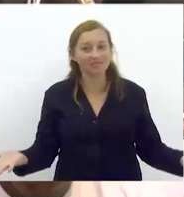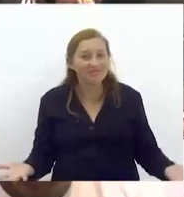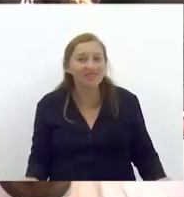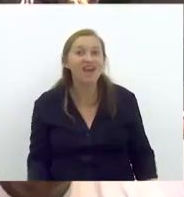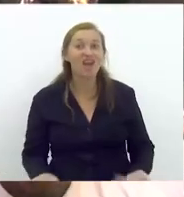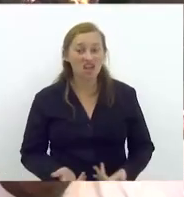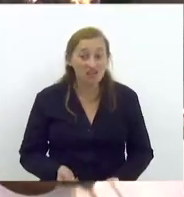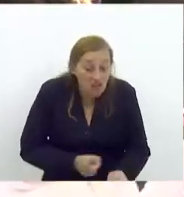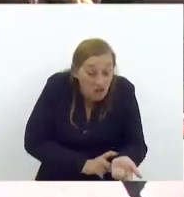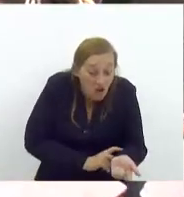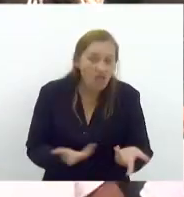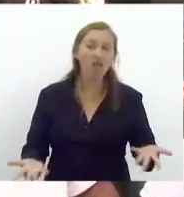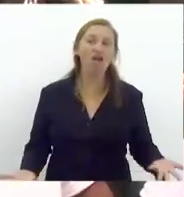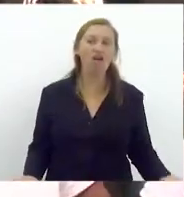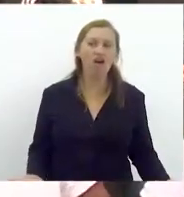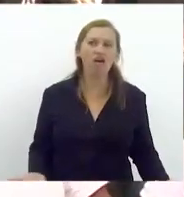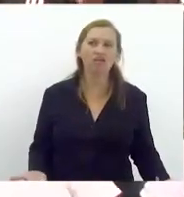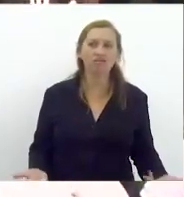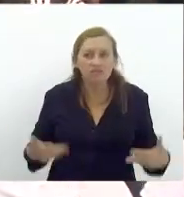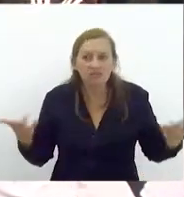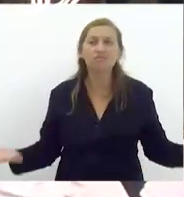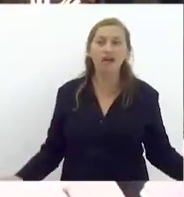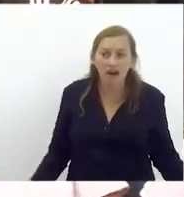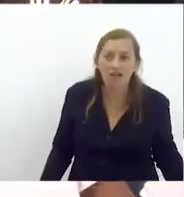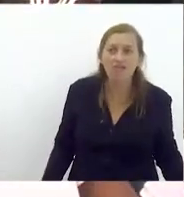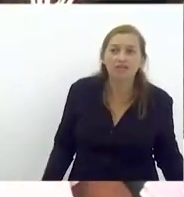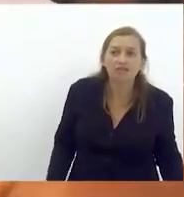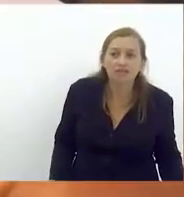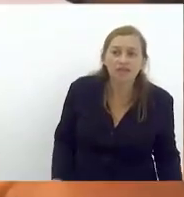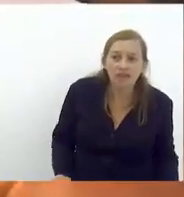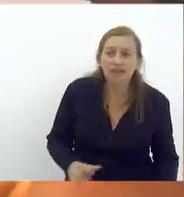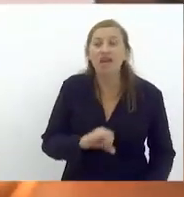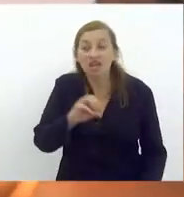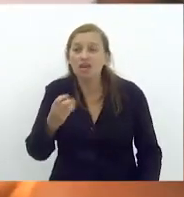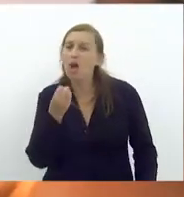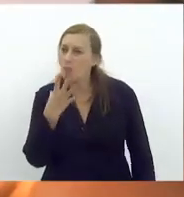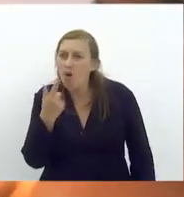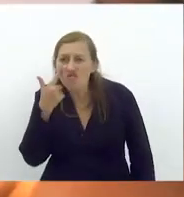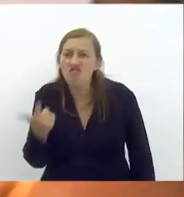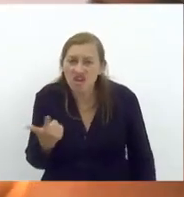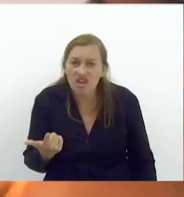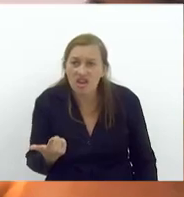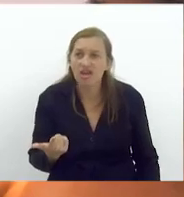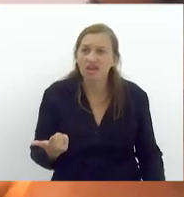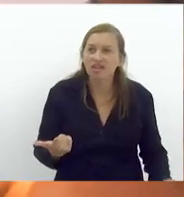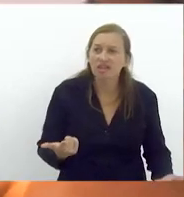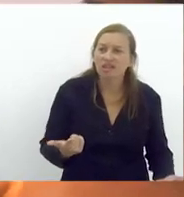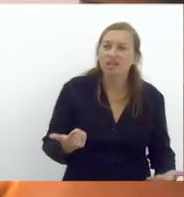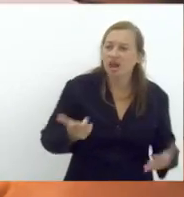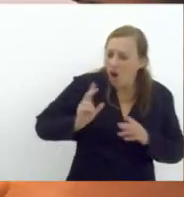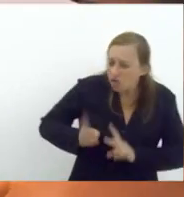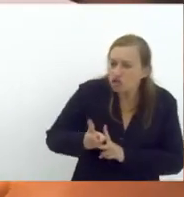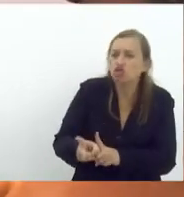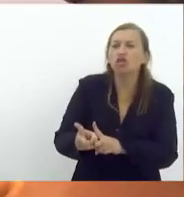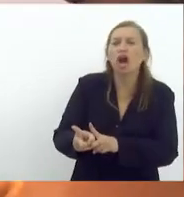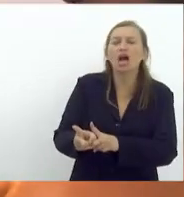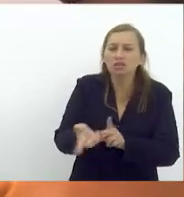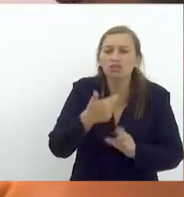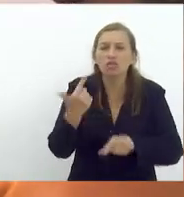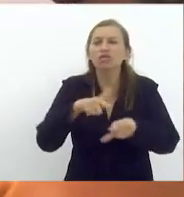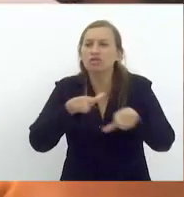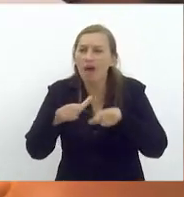até Pânico Então é isso pessoal é muito bom ver isso ver a continuidade